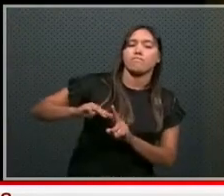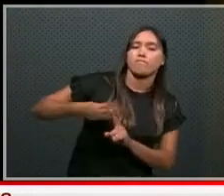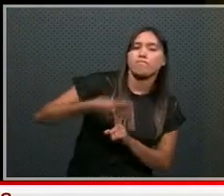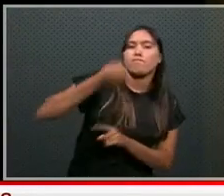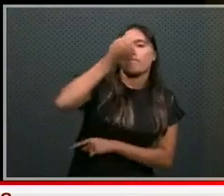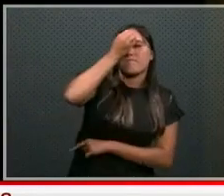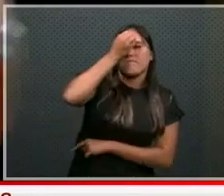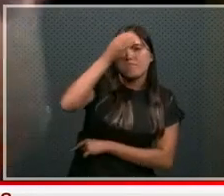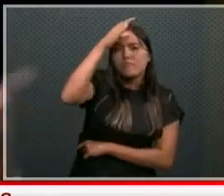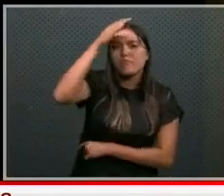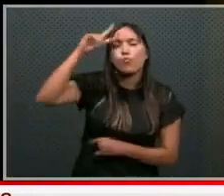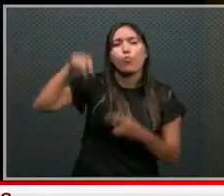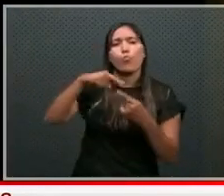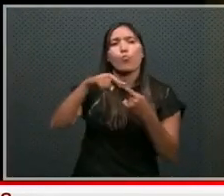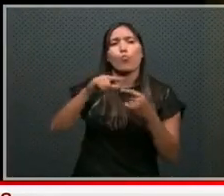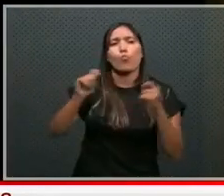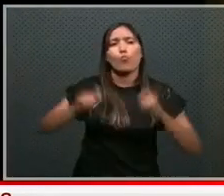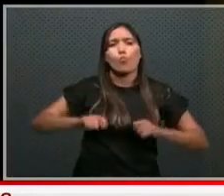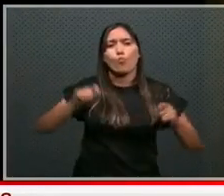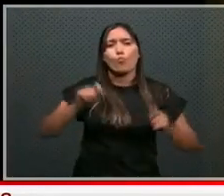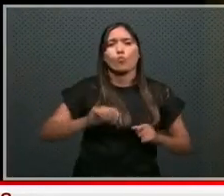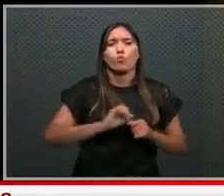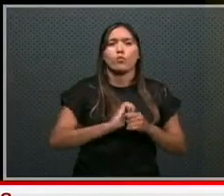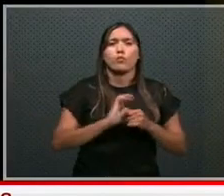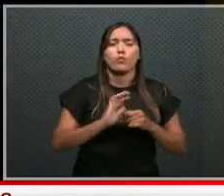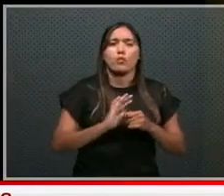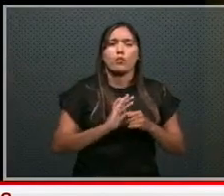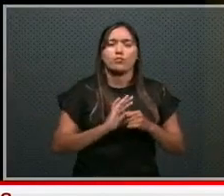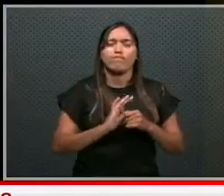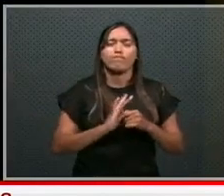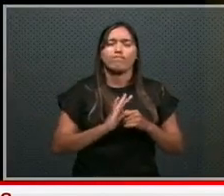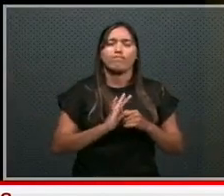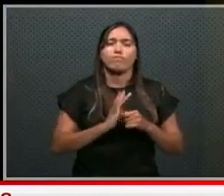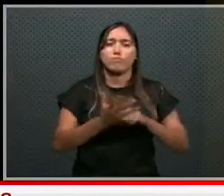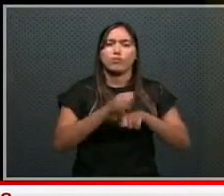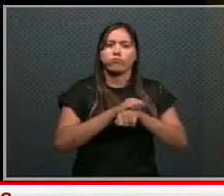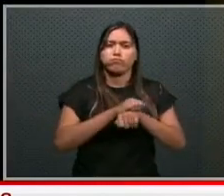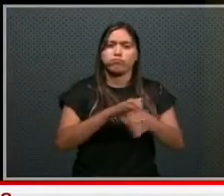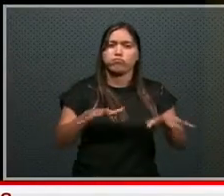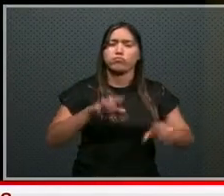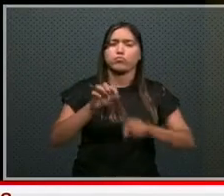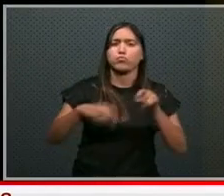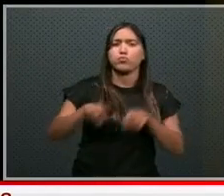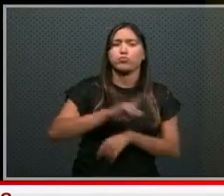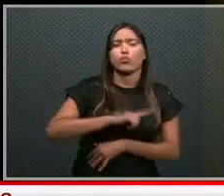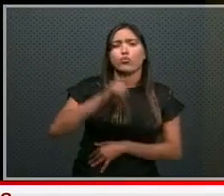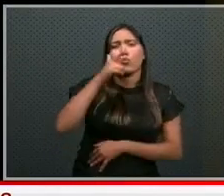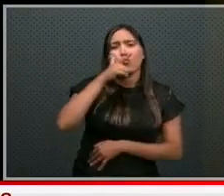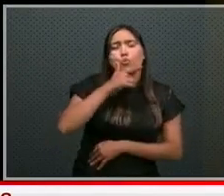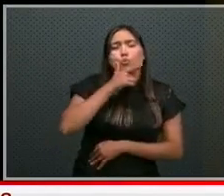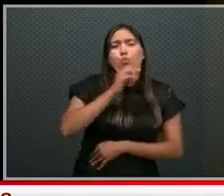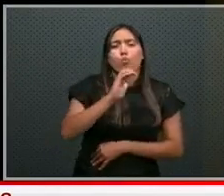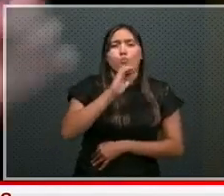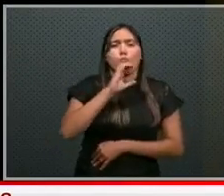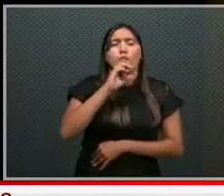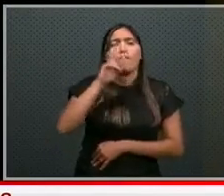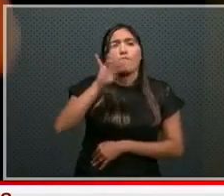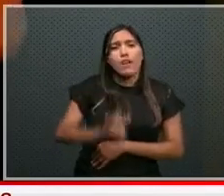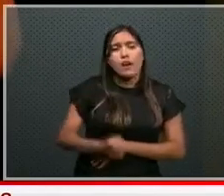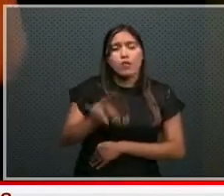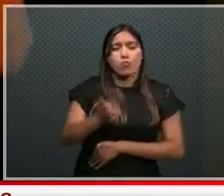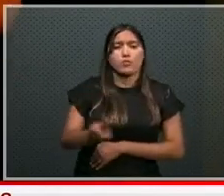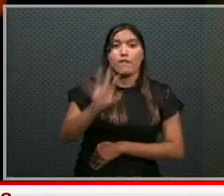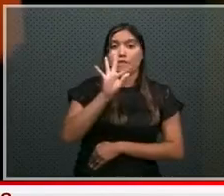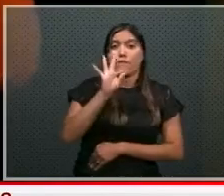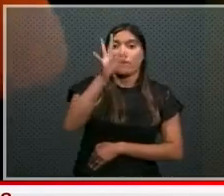de poder apesar da pandemia trazer para nós conhecimentos que vão ser utilizados naquele